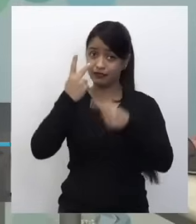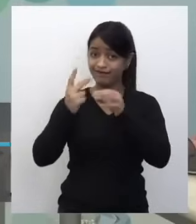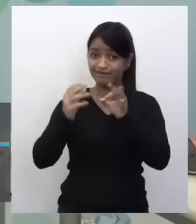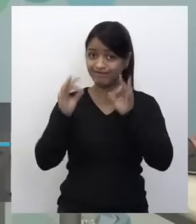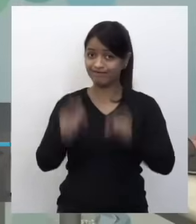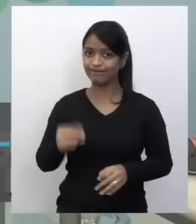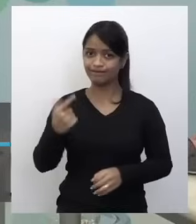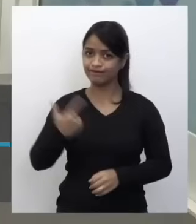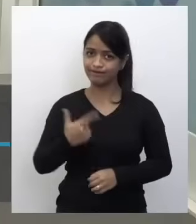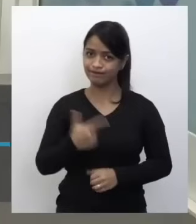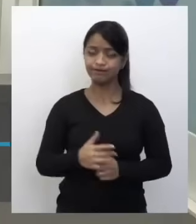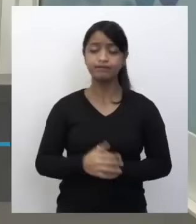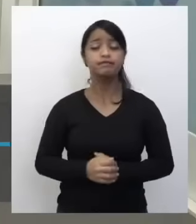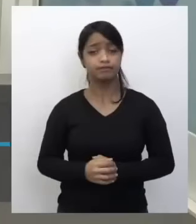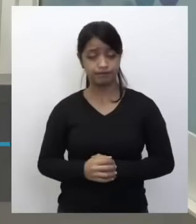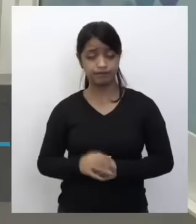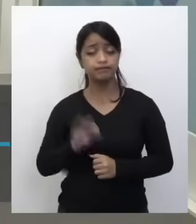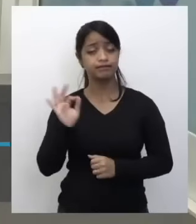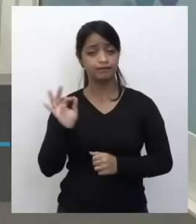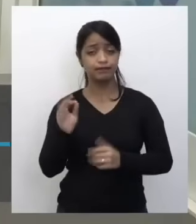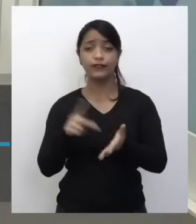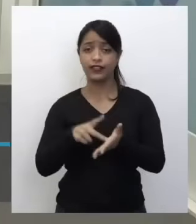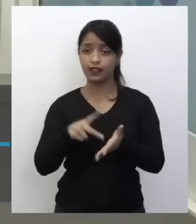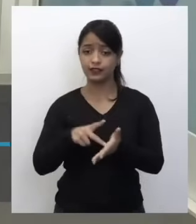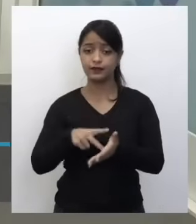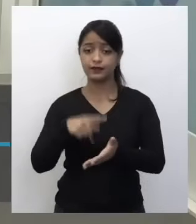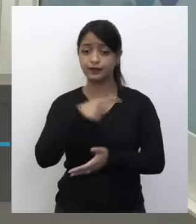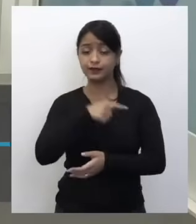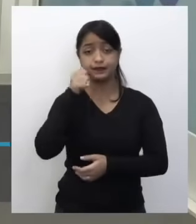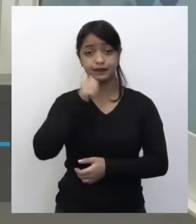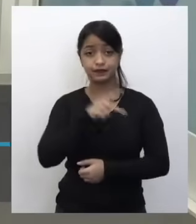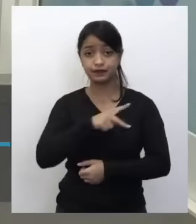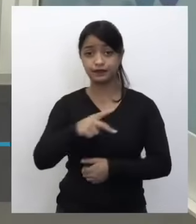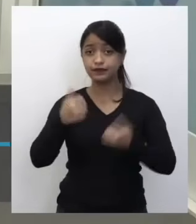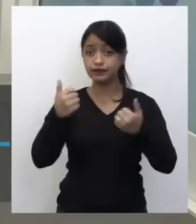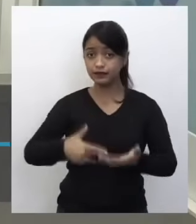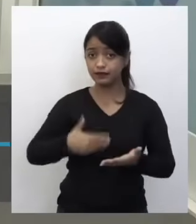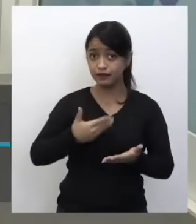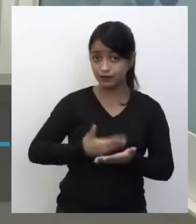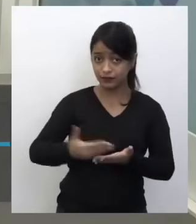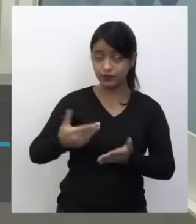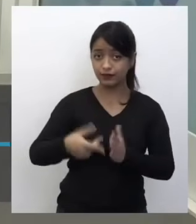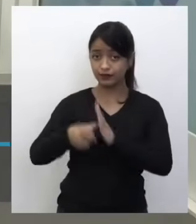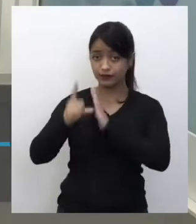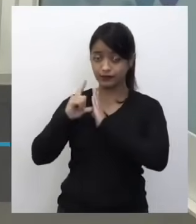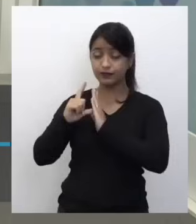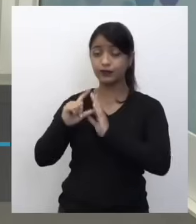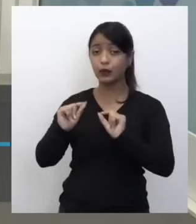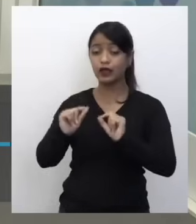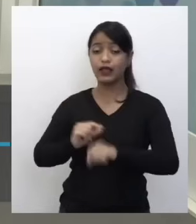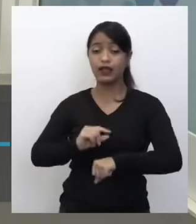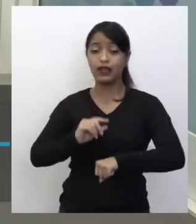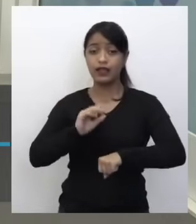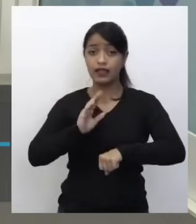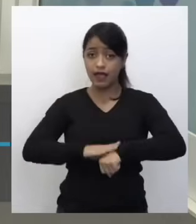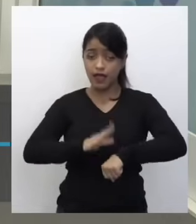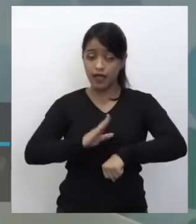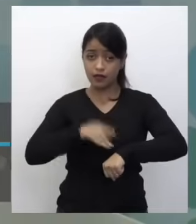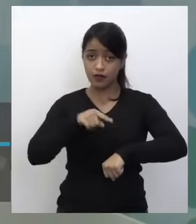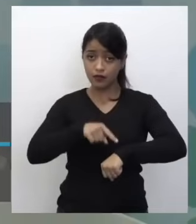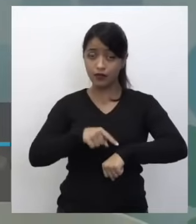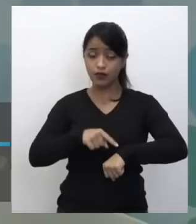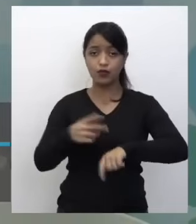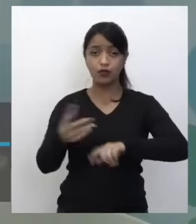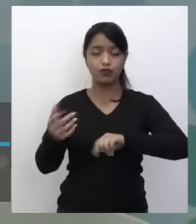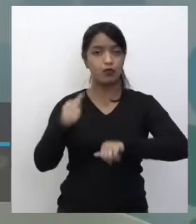né, professor? É verdade, isso aí é o que a professora Milene falou no começo e até falou em aula anterior. Tempo, ele pode